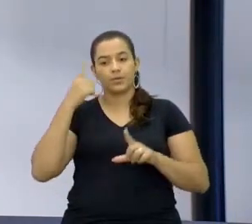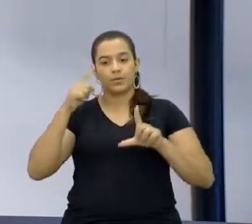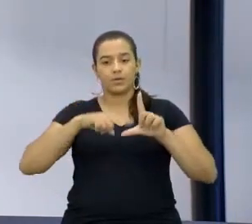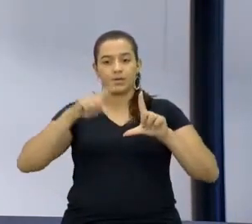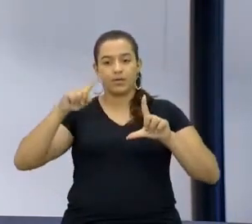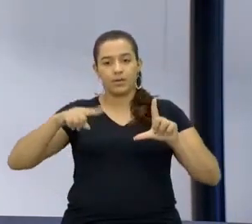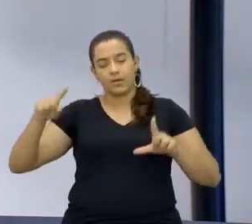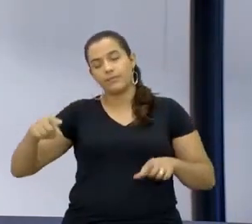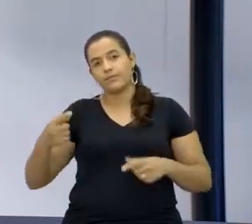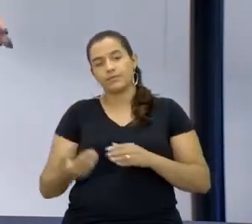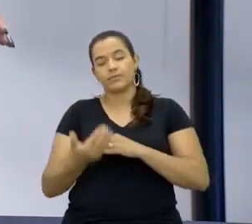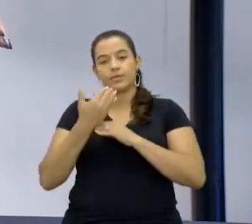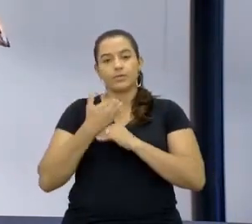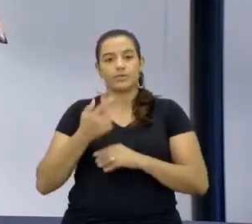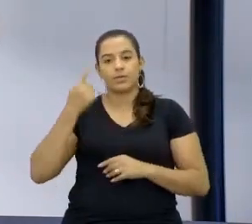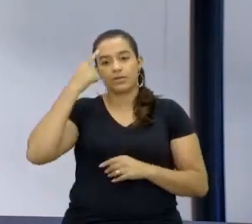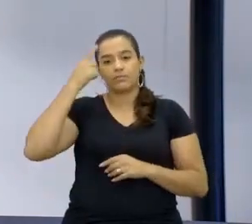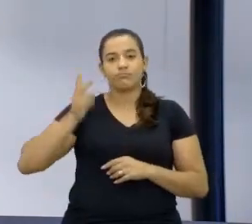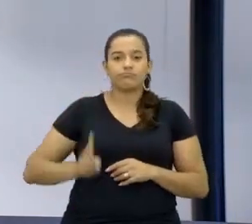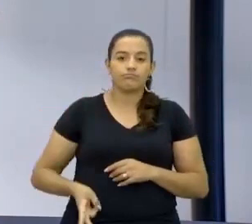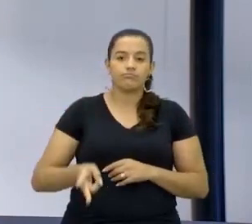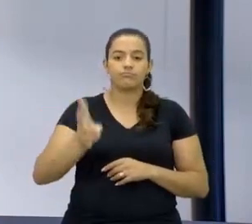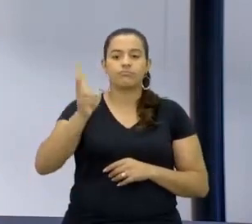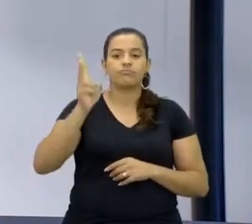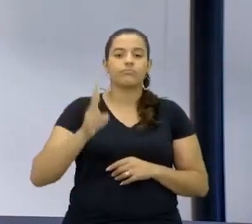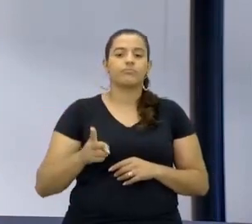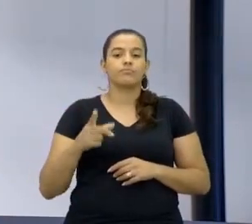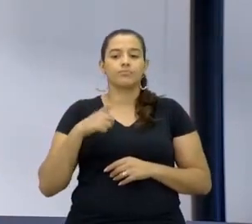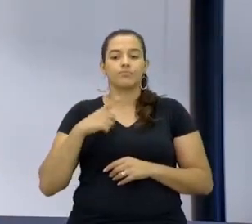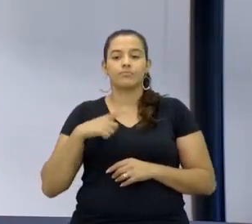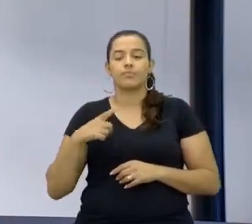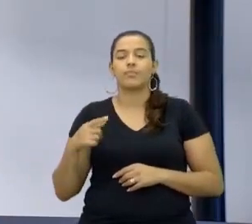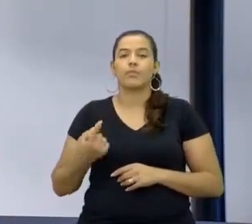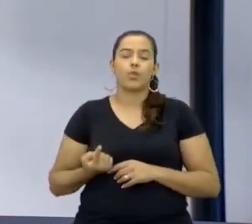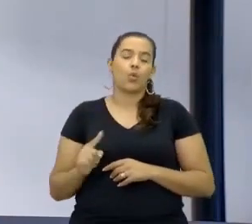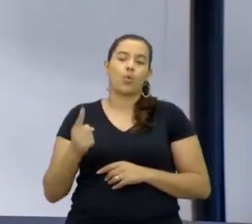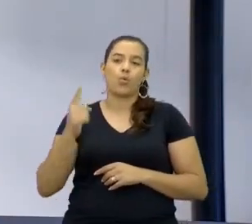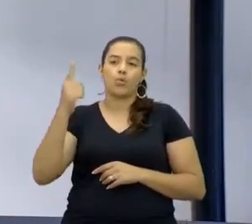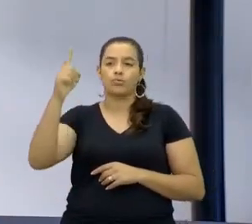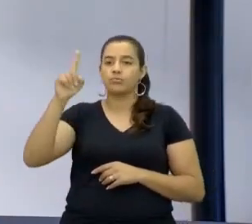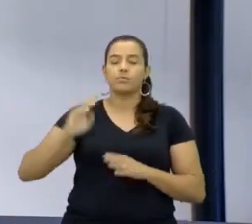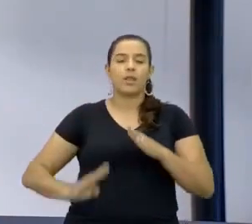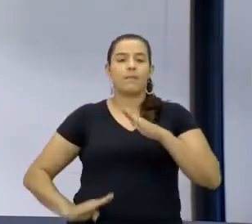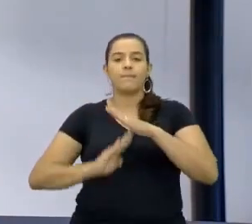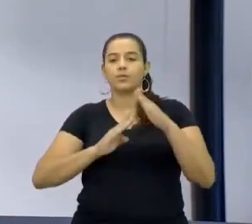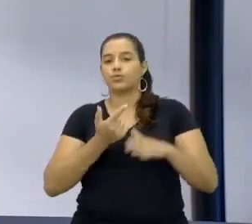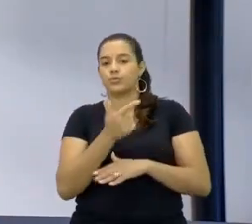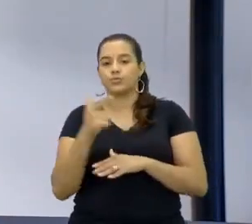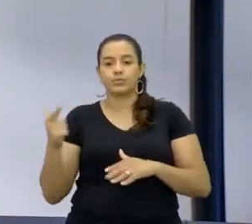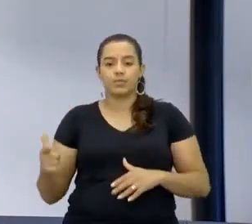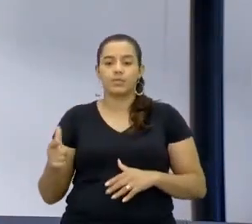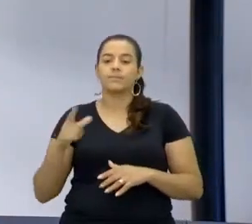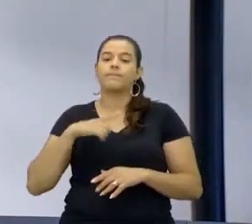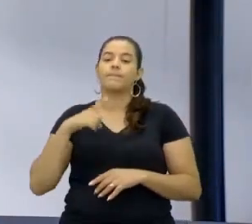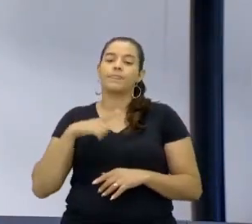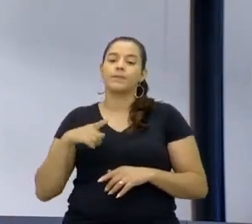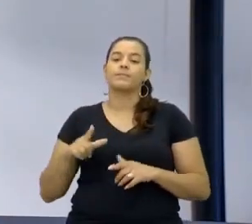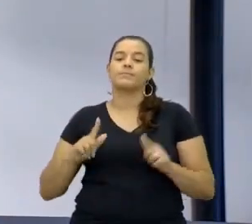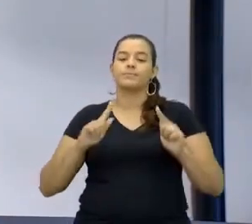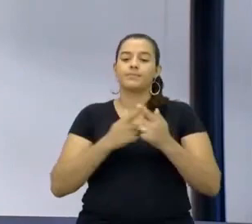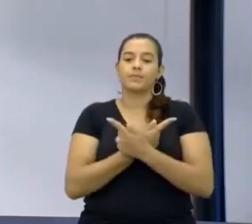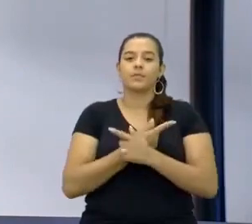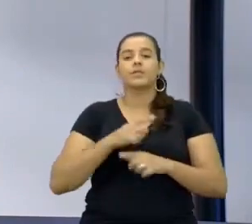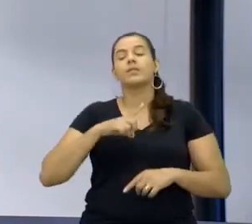de continuidade para ir até o limite, lá o céu, né, que é o limite. A ideia também das expressões algébricas é que a gente